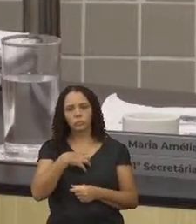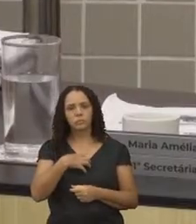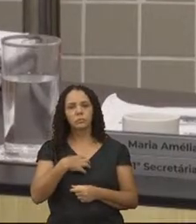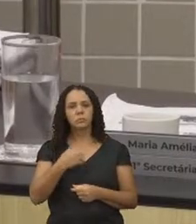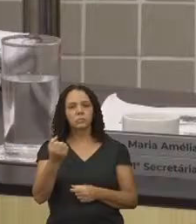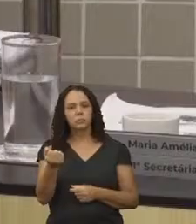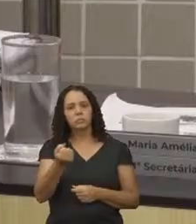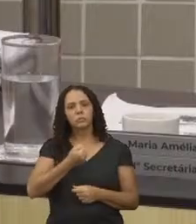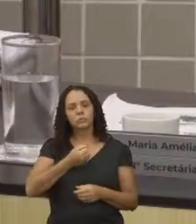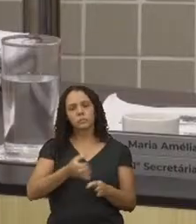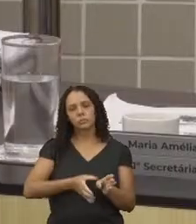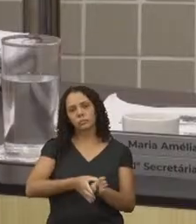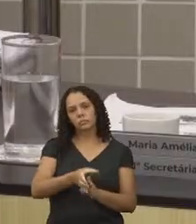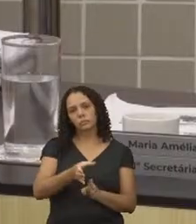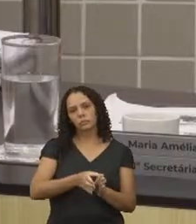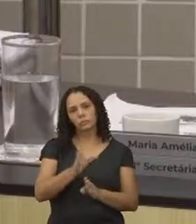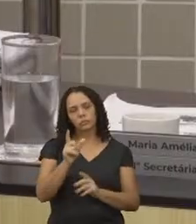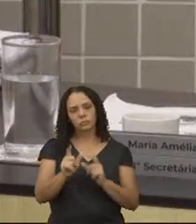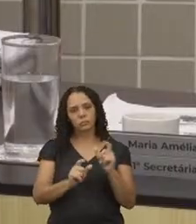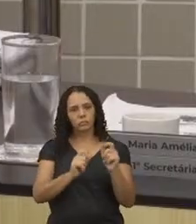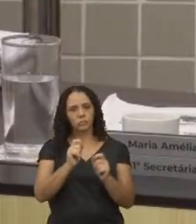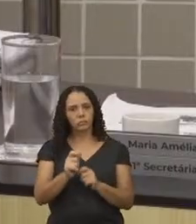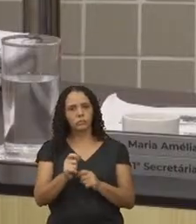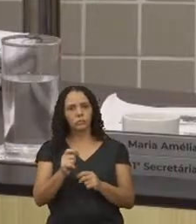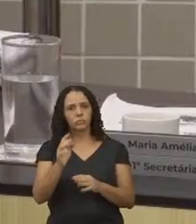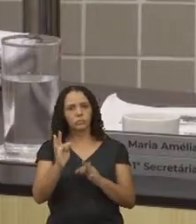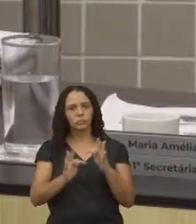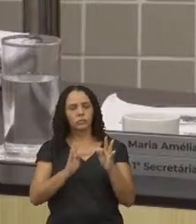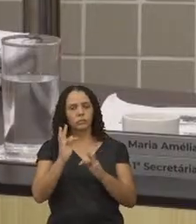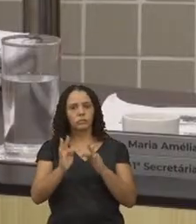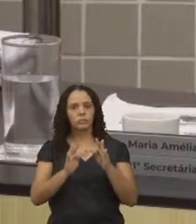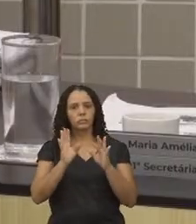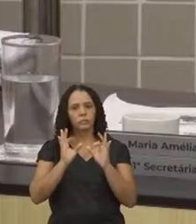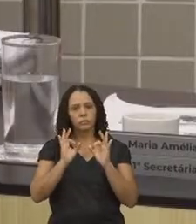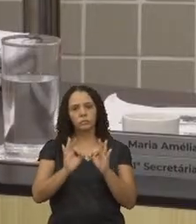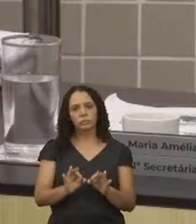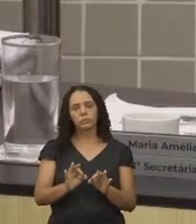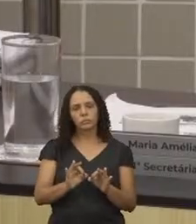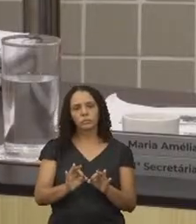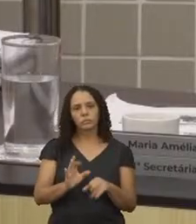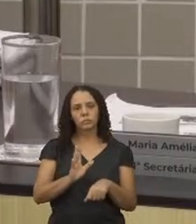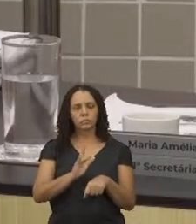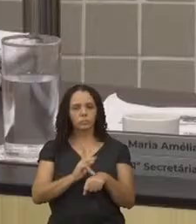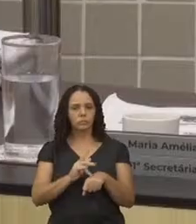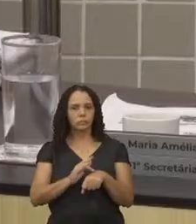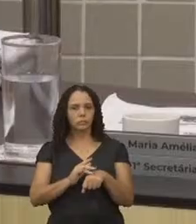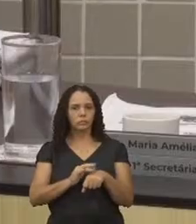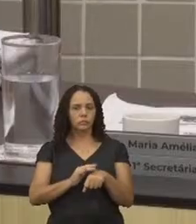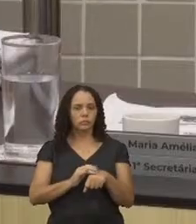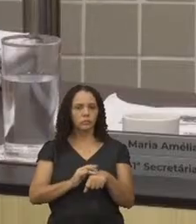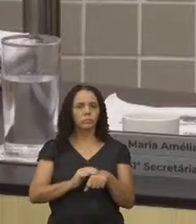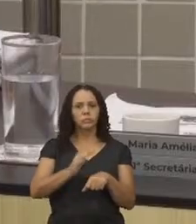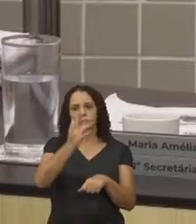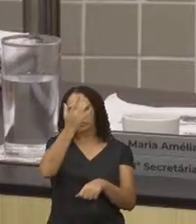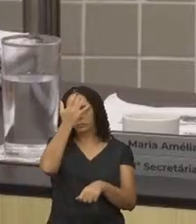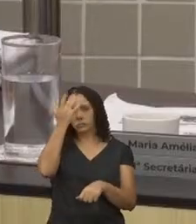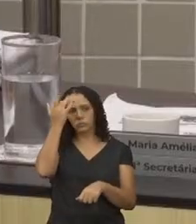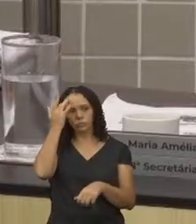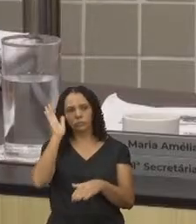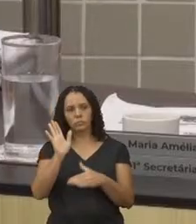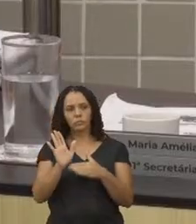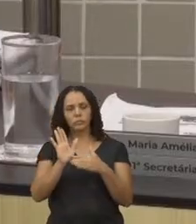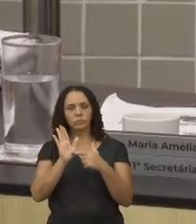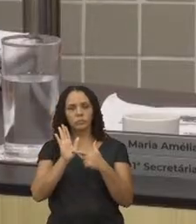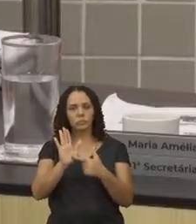assim, orientar para que o tratamento adequado dos transtornos mentais, que